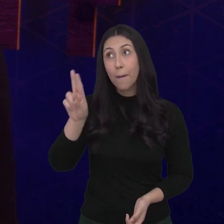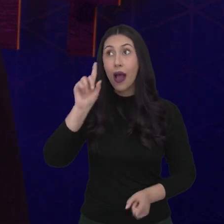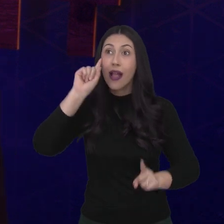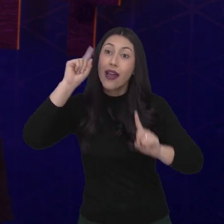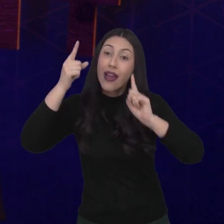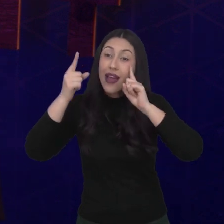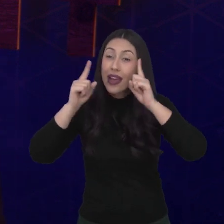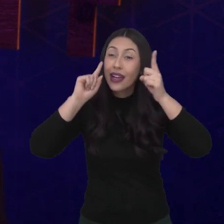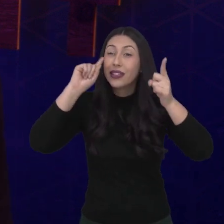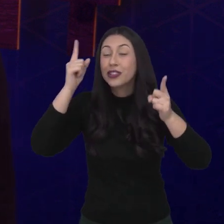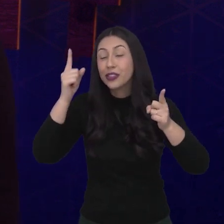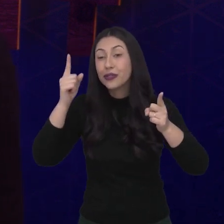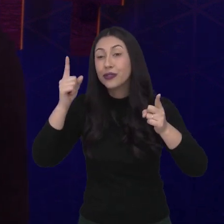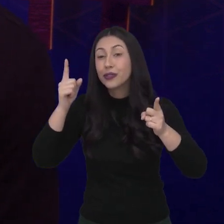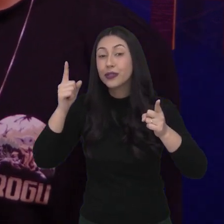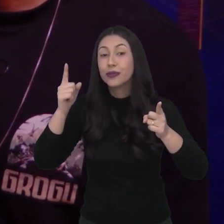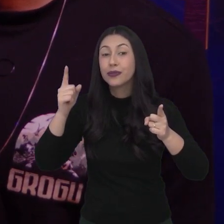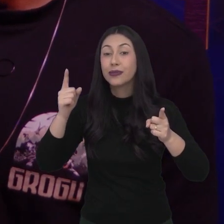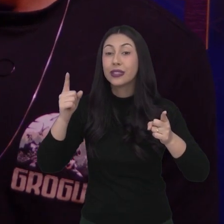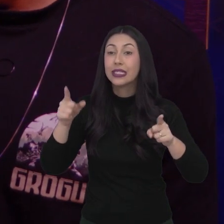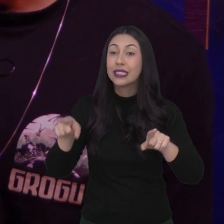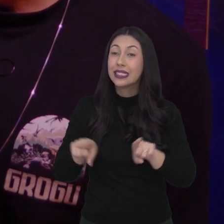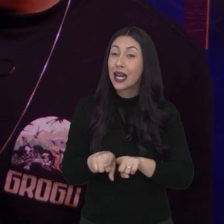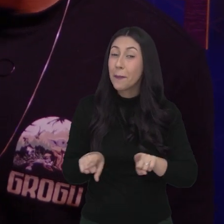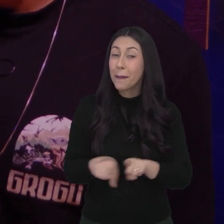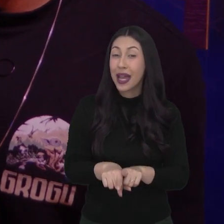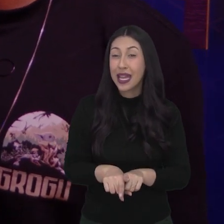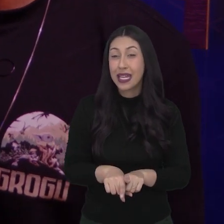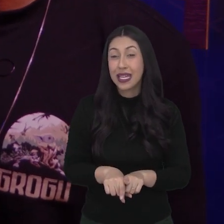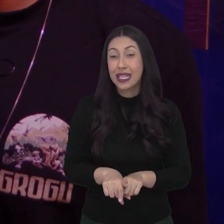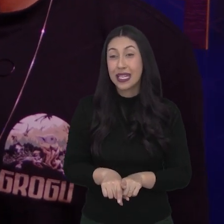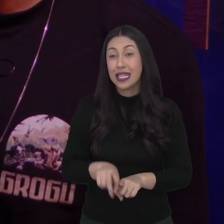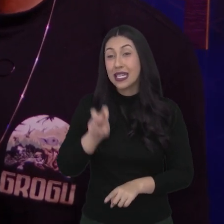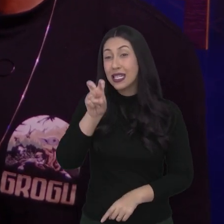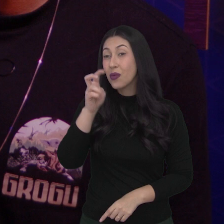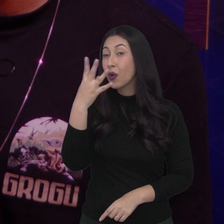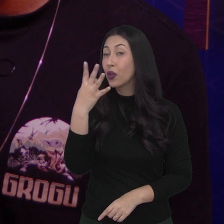E para ser mais preciso, mais da metade, isso,